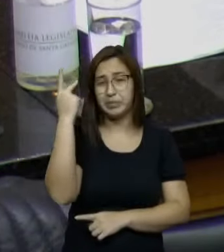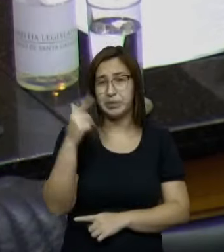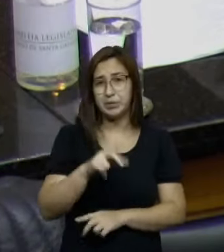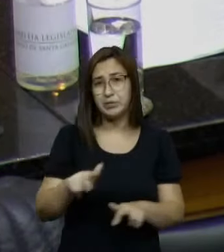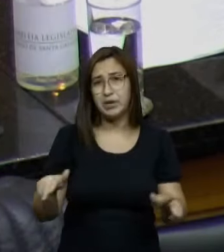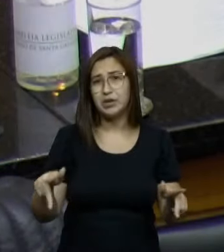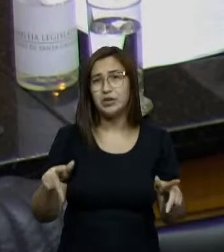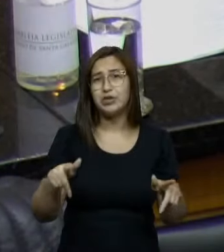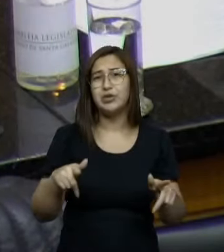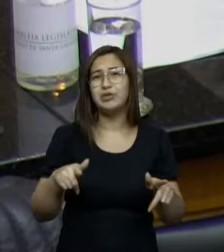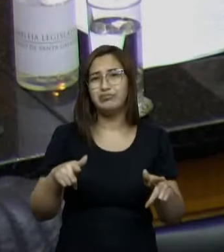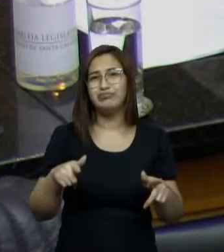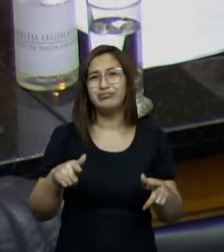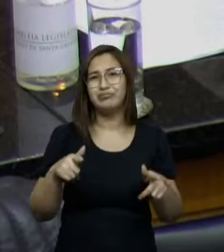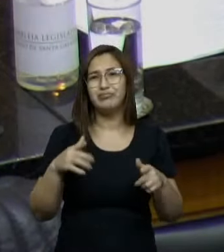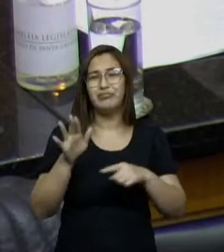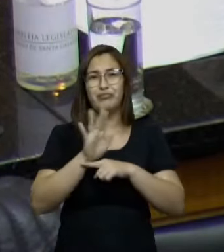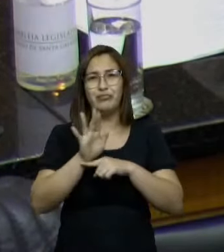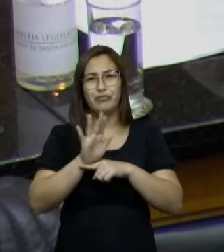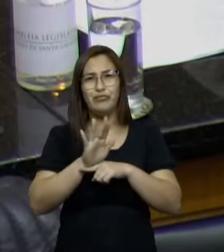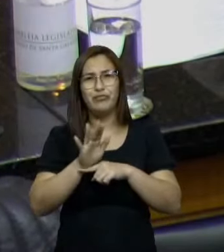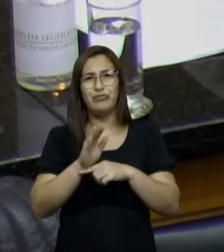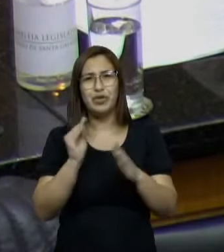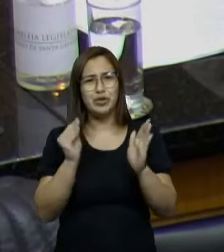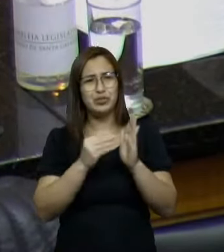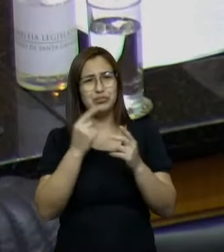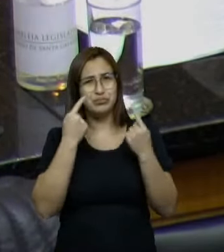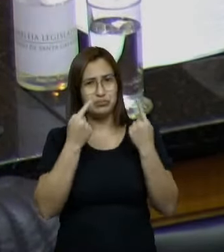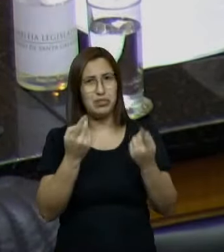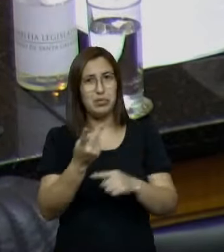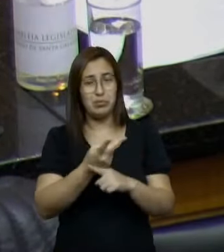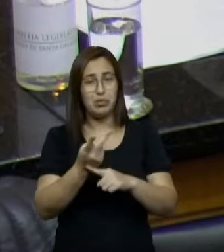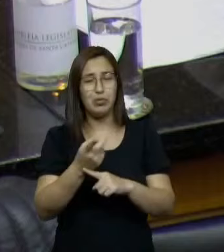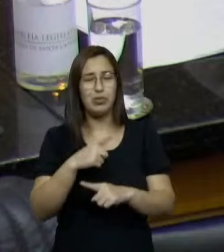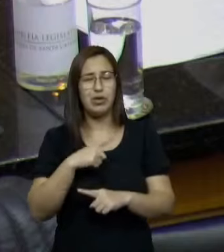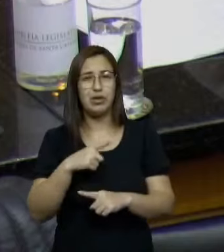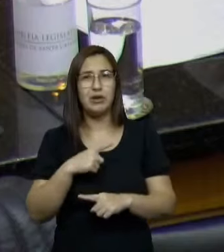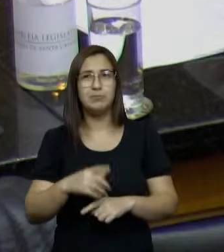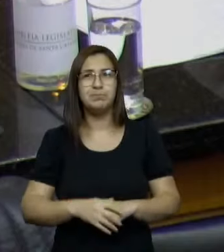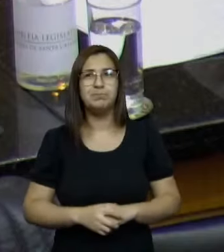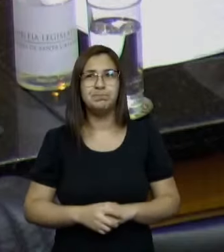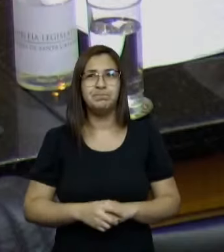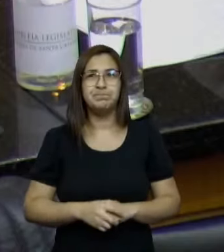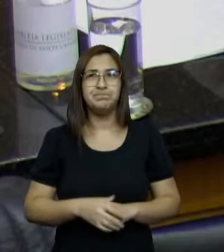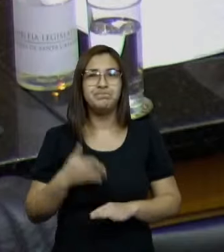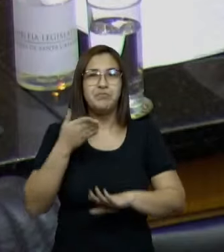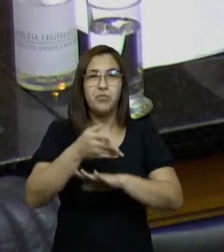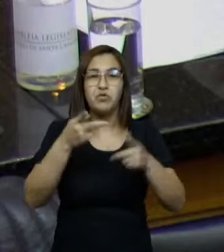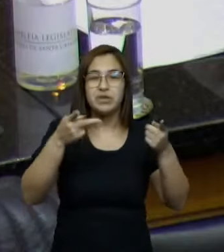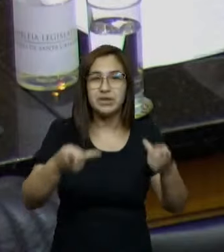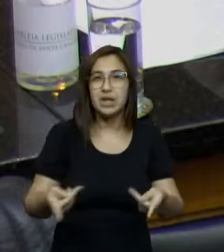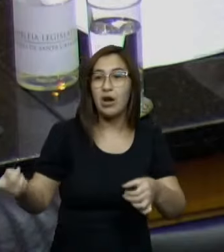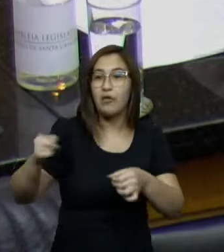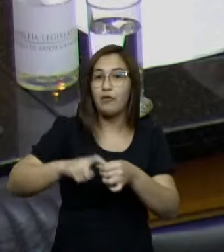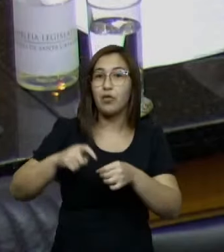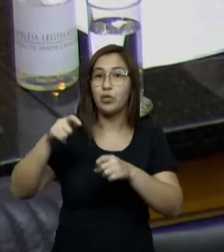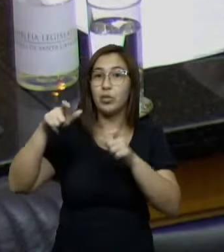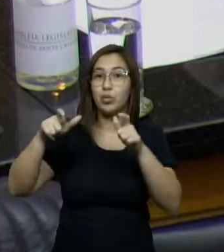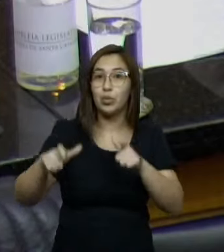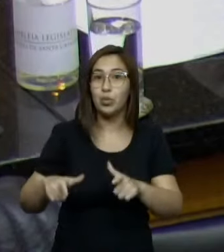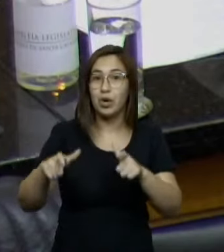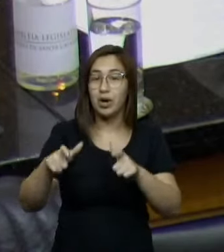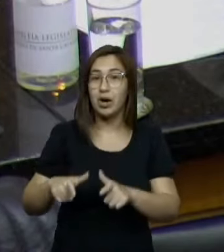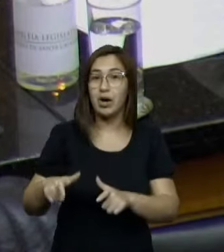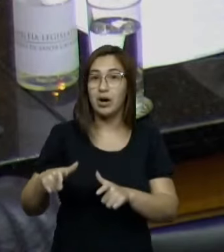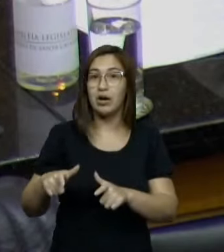relatos, vídeos, um excelente trabalho. Quando eu fui lá visitar, estava voltando de um lugar lá, num sítio, Nova Veneza, que eles